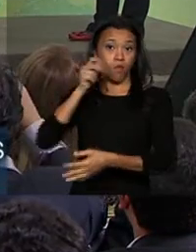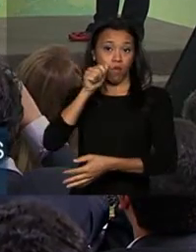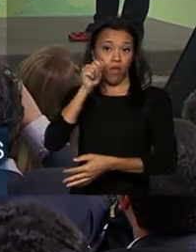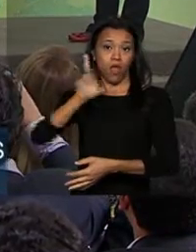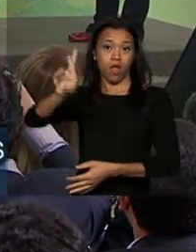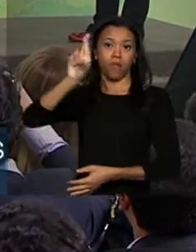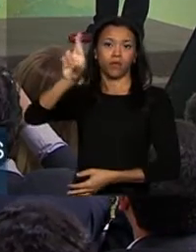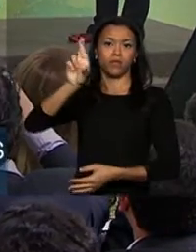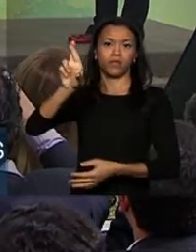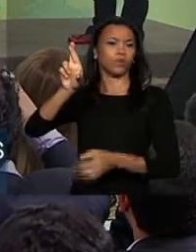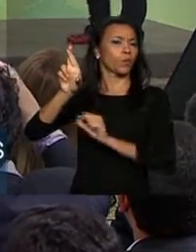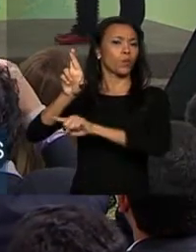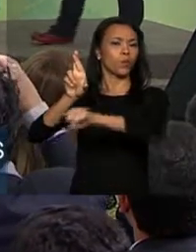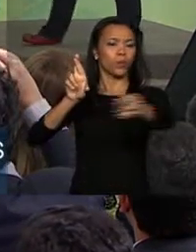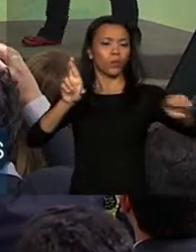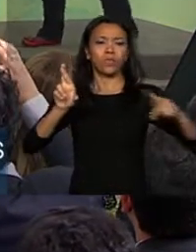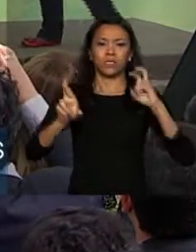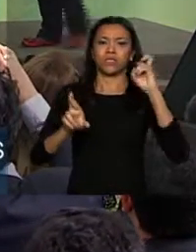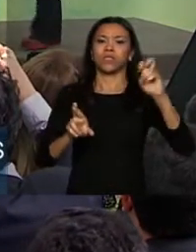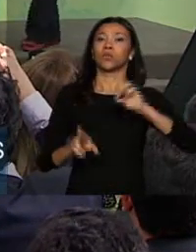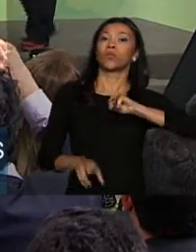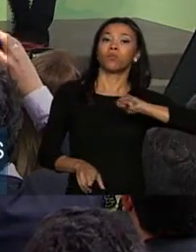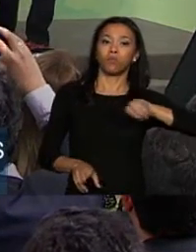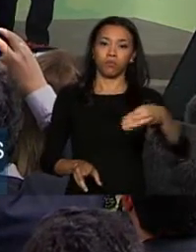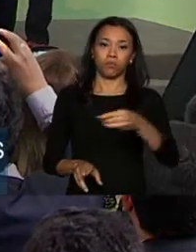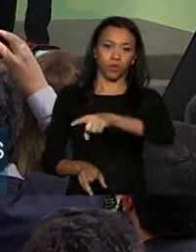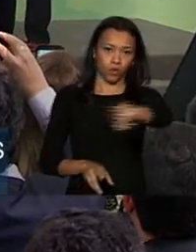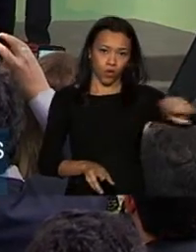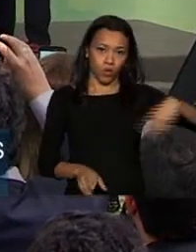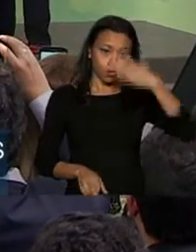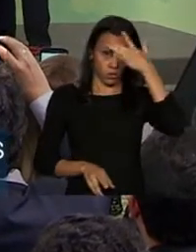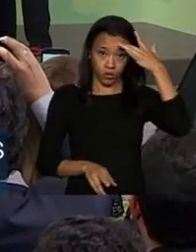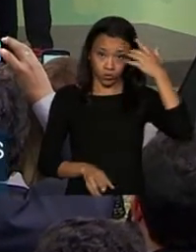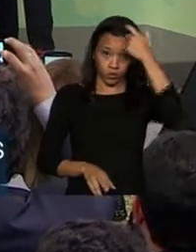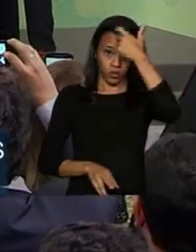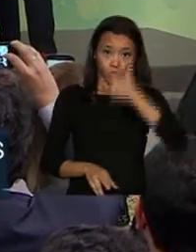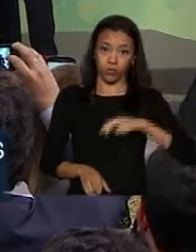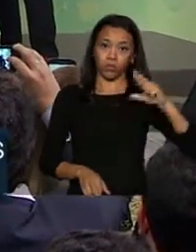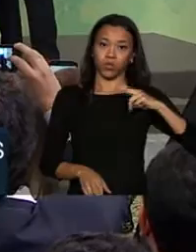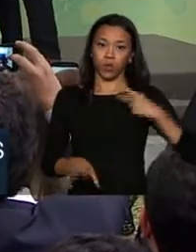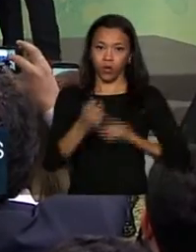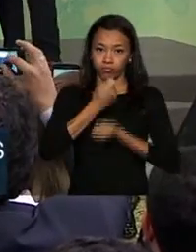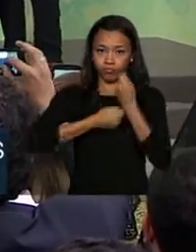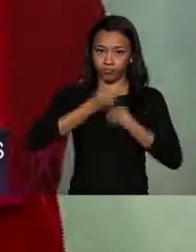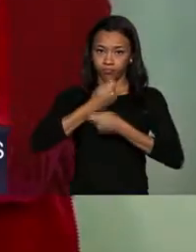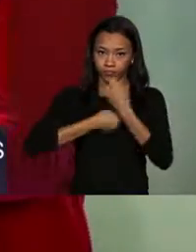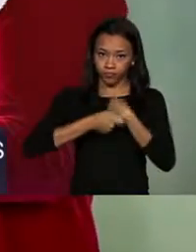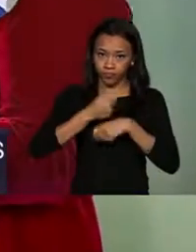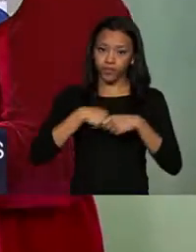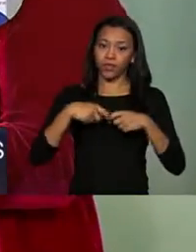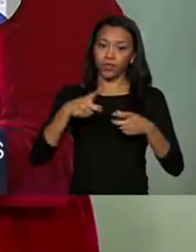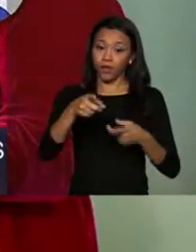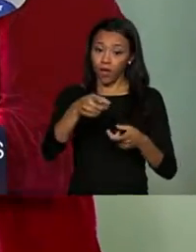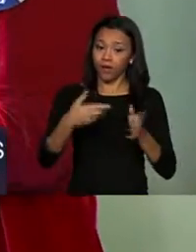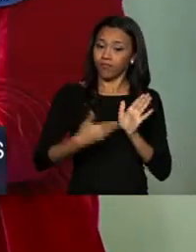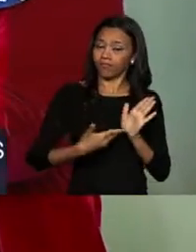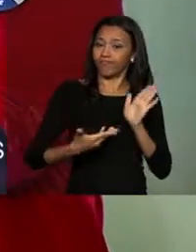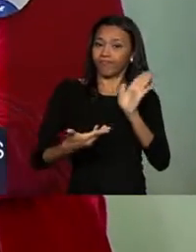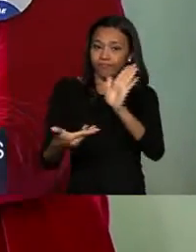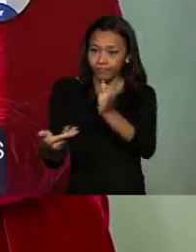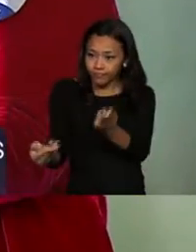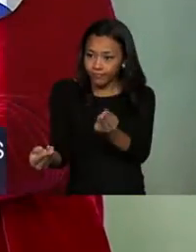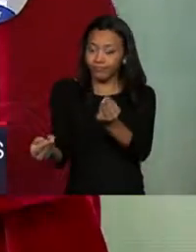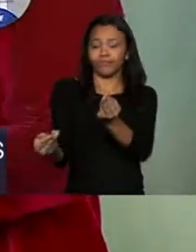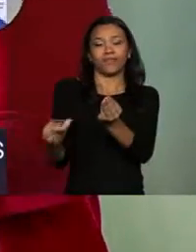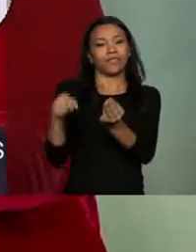5 milhões de microempreendedores individuais formalizados, de placa comemorativa deste importante